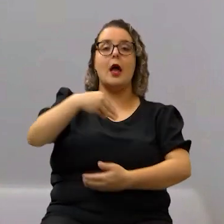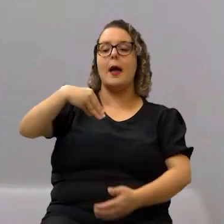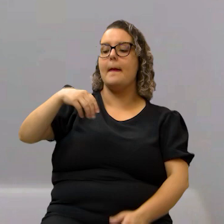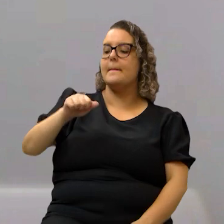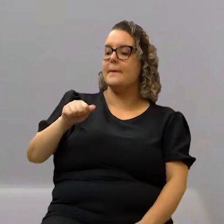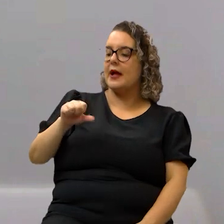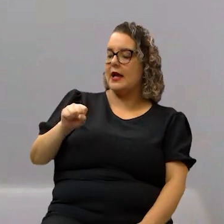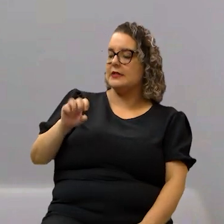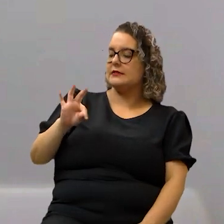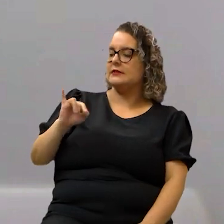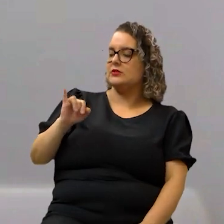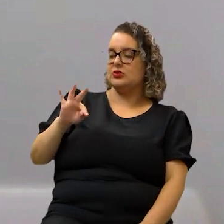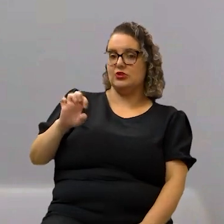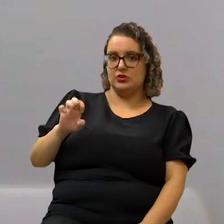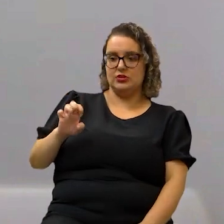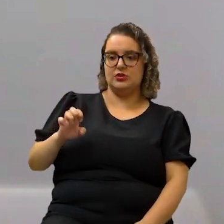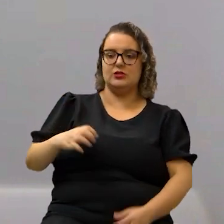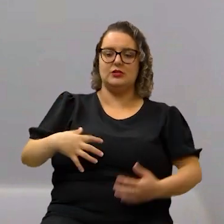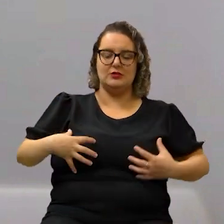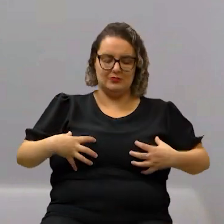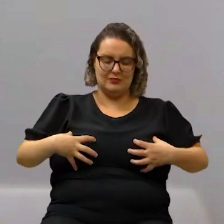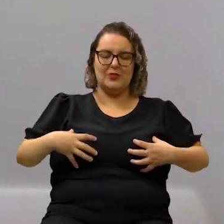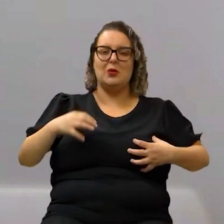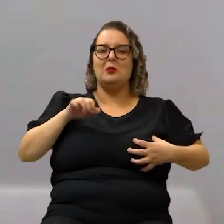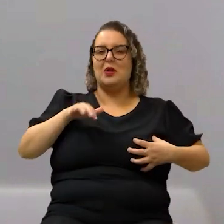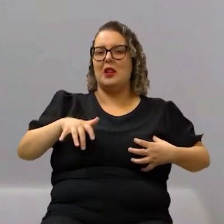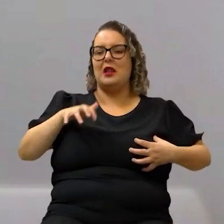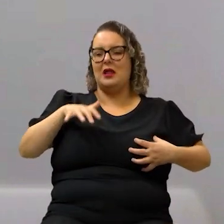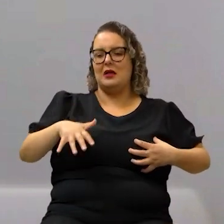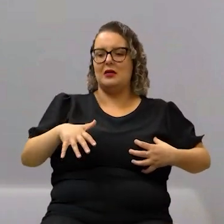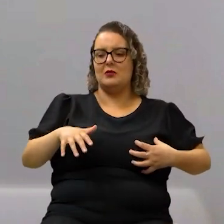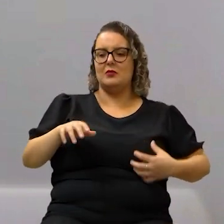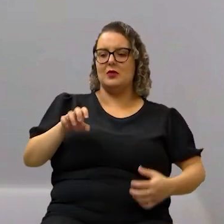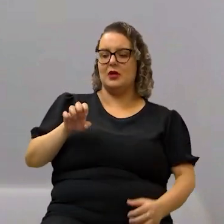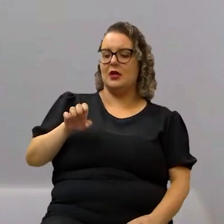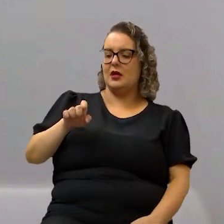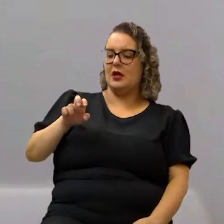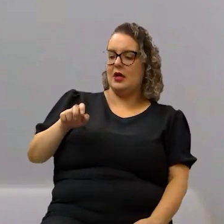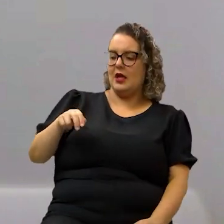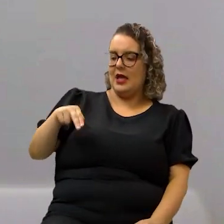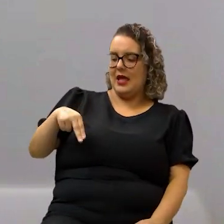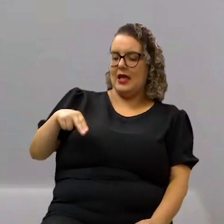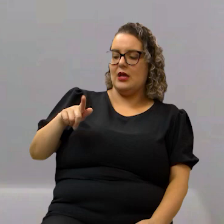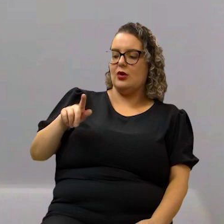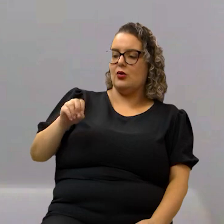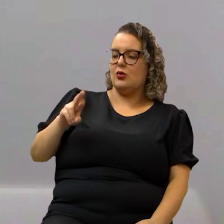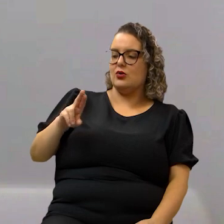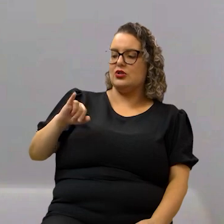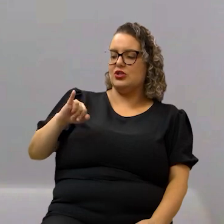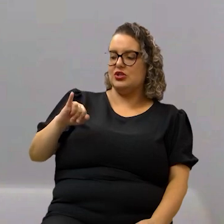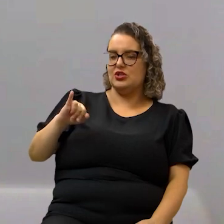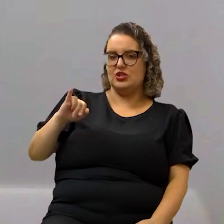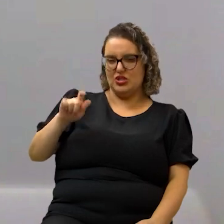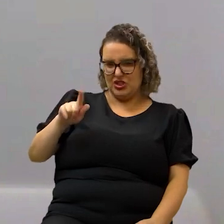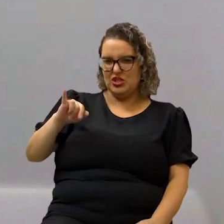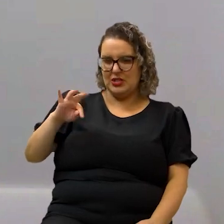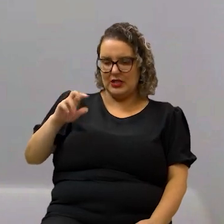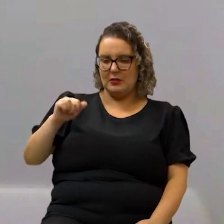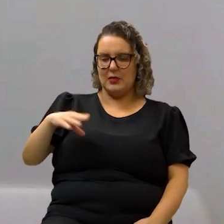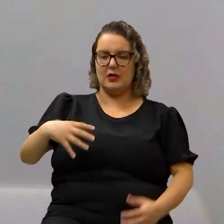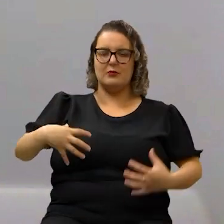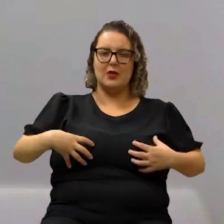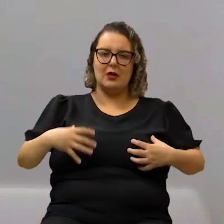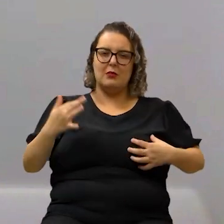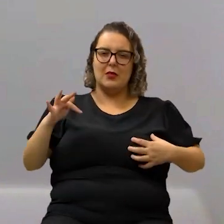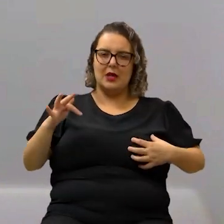a mastite, que é uma inflamação da mama, causada em geral por engurgitamento do leite, então aquele leite que fica ali